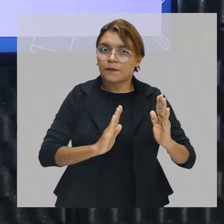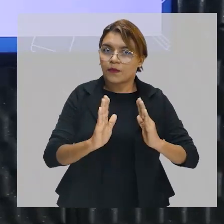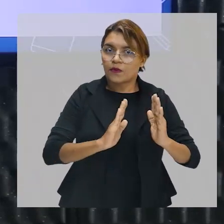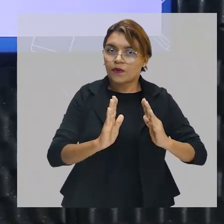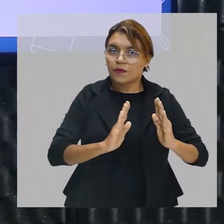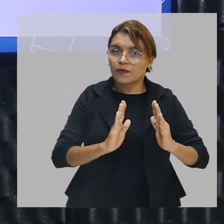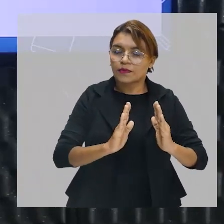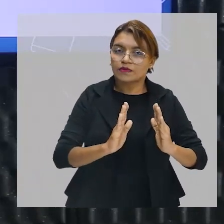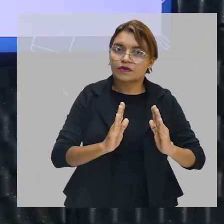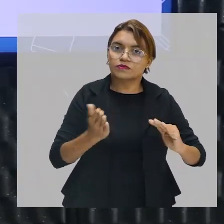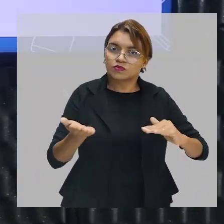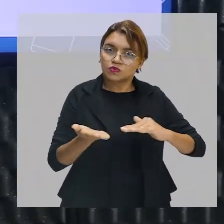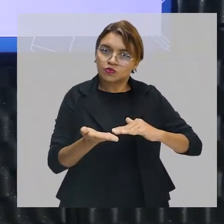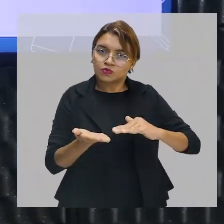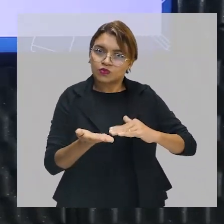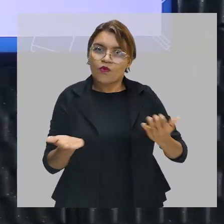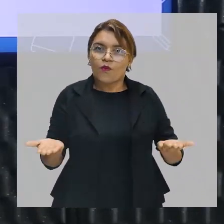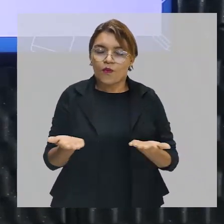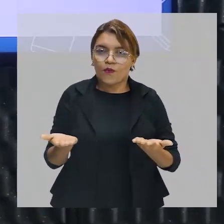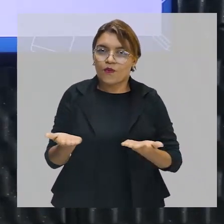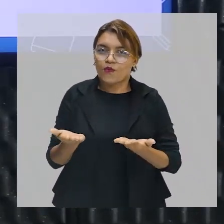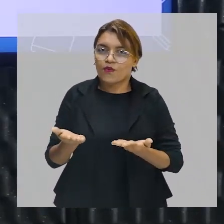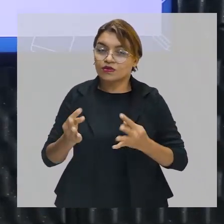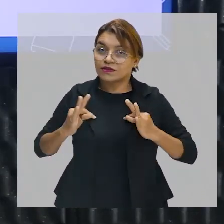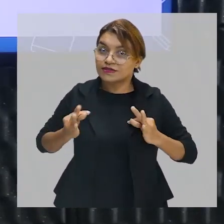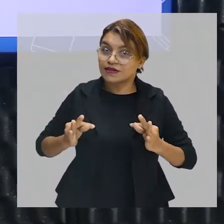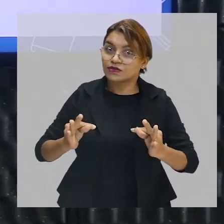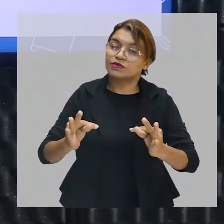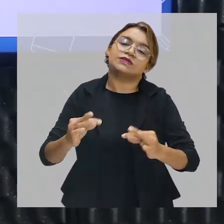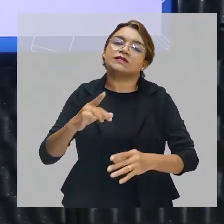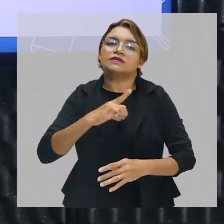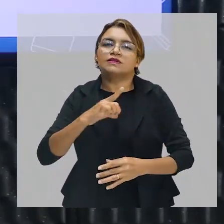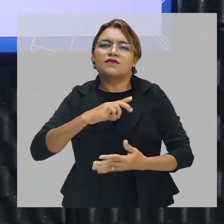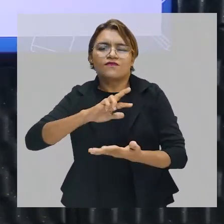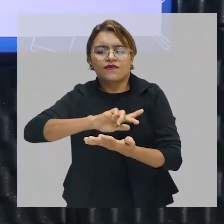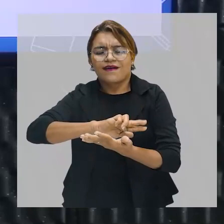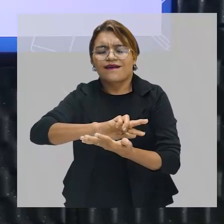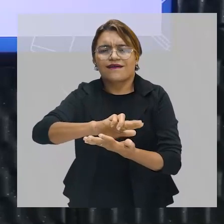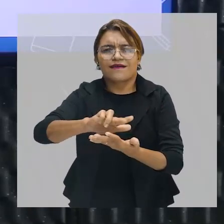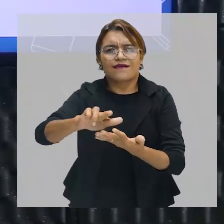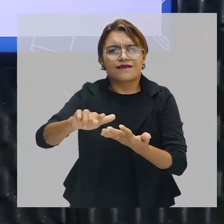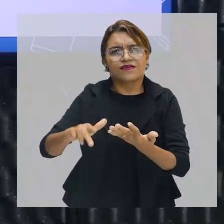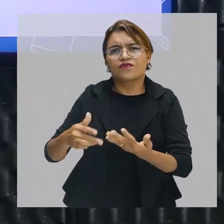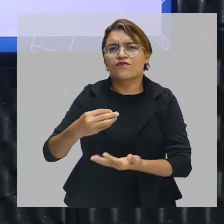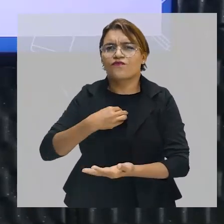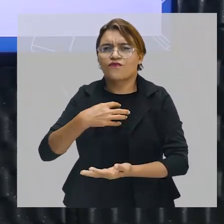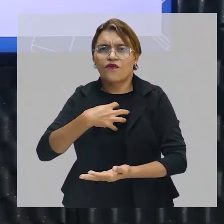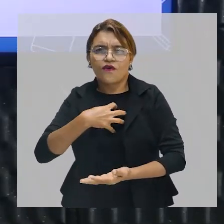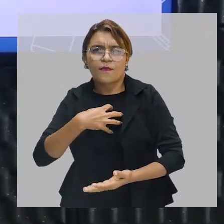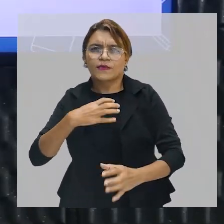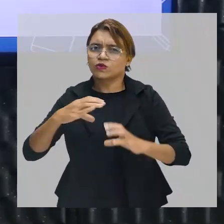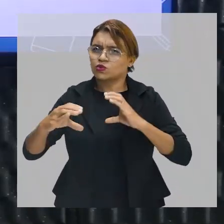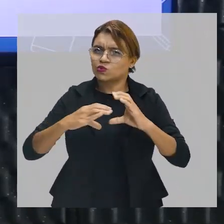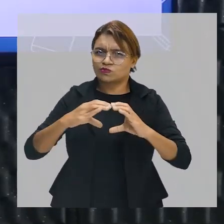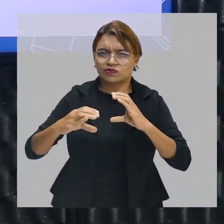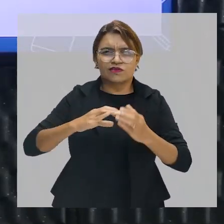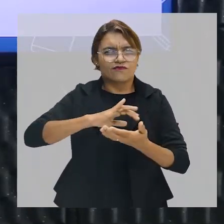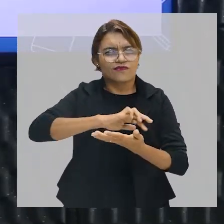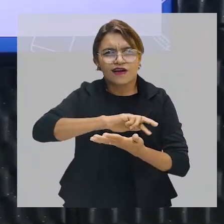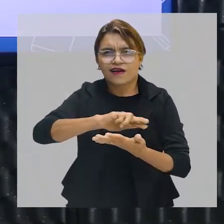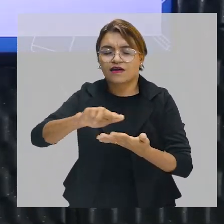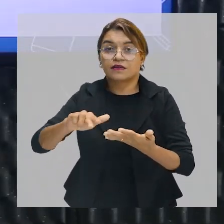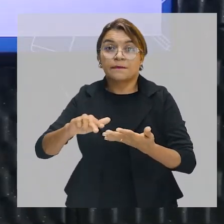contemporânea, época da modernidade, da tecnologia, nós temos inúmeras formas de comunicação, de meios de